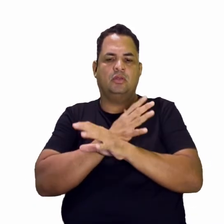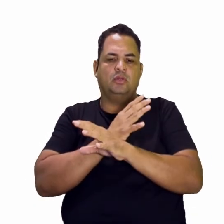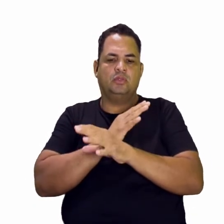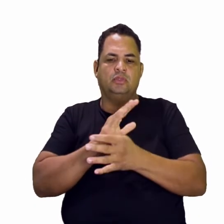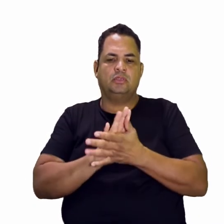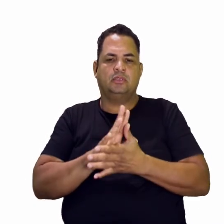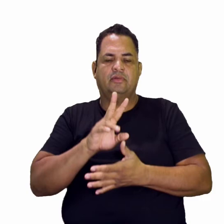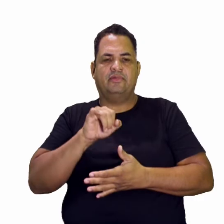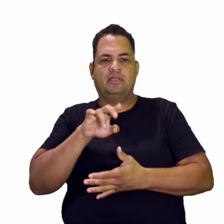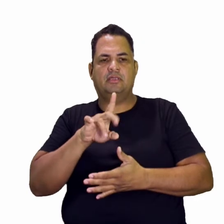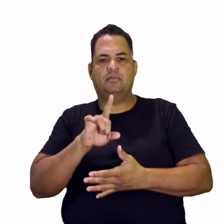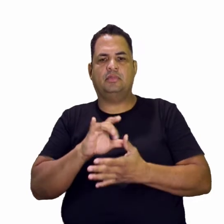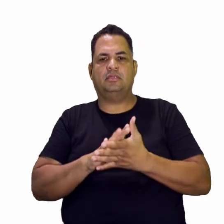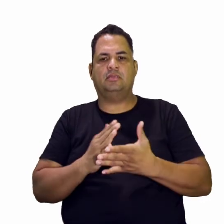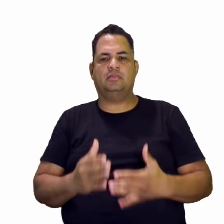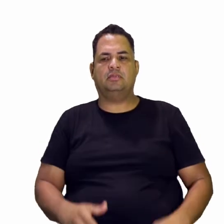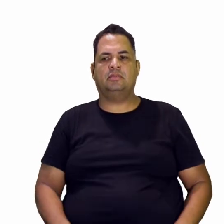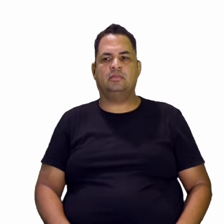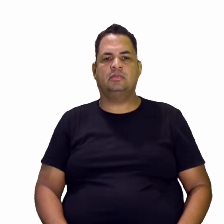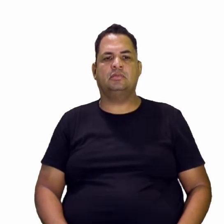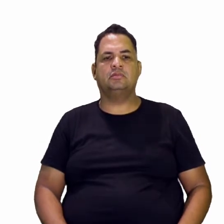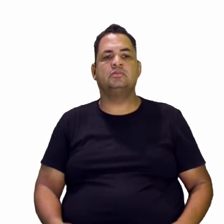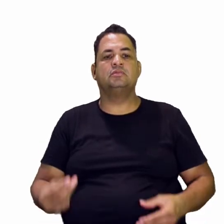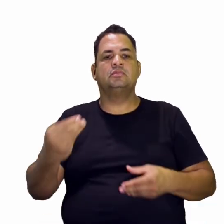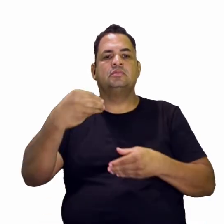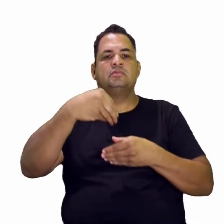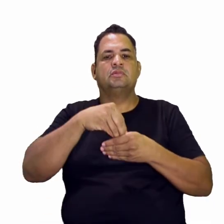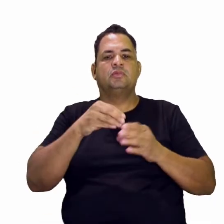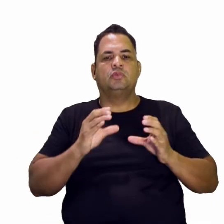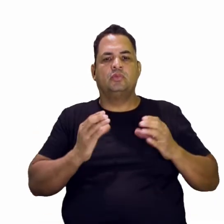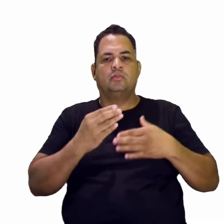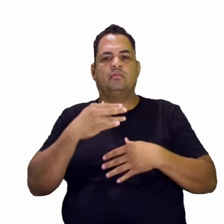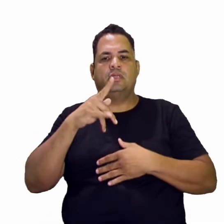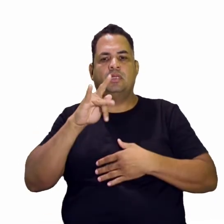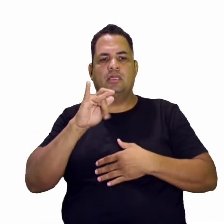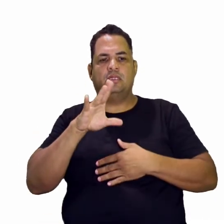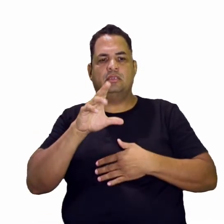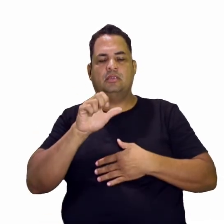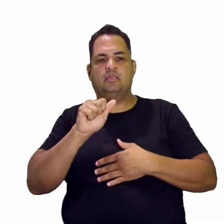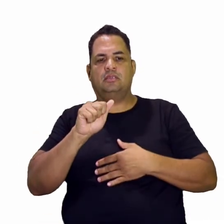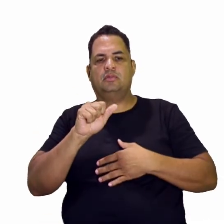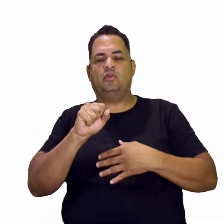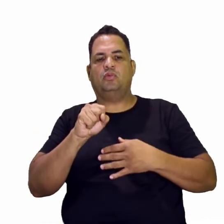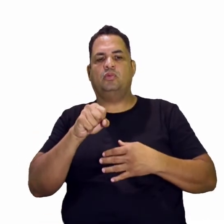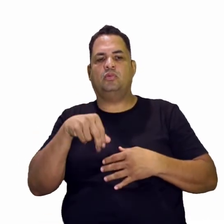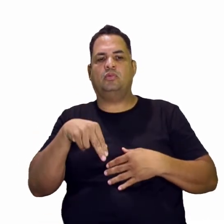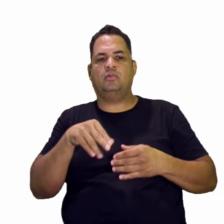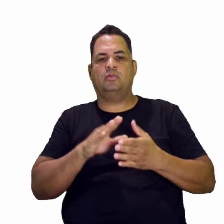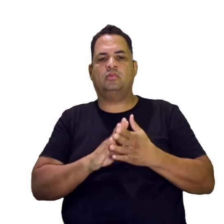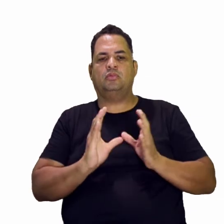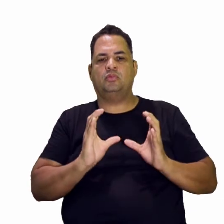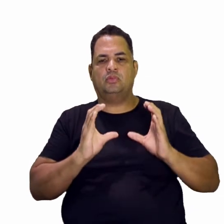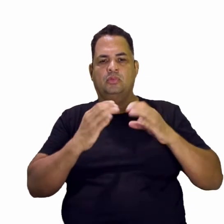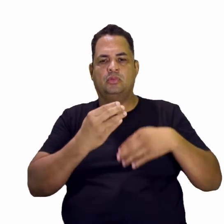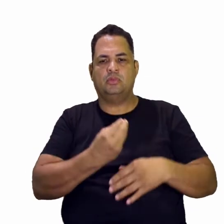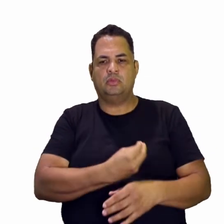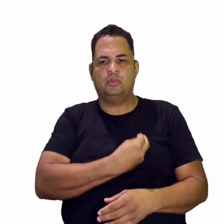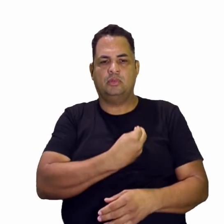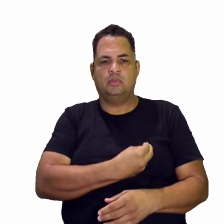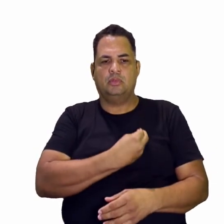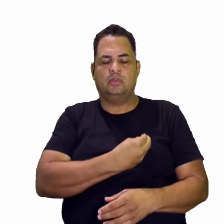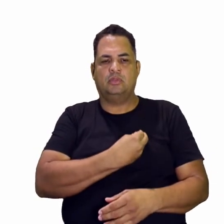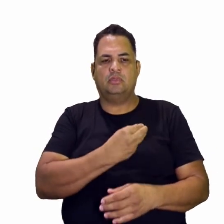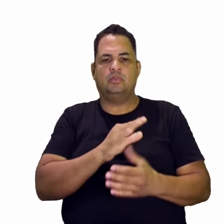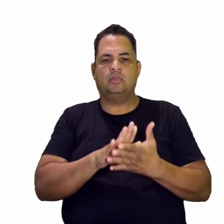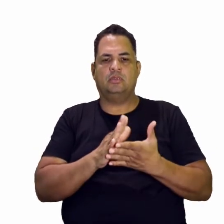de vertebrados. Fazem parte do plâncton. O que é esse plâncton? É todo ser